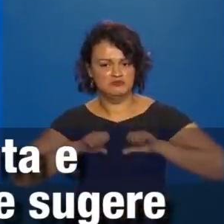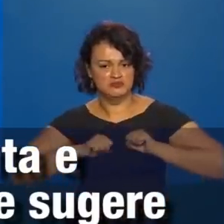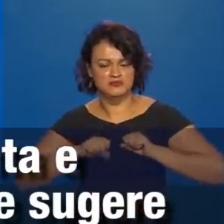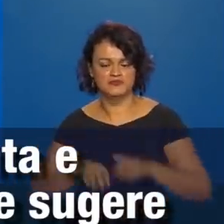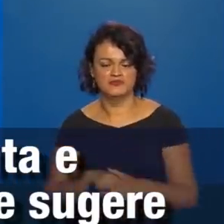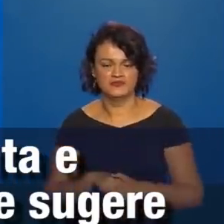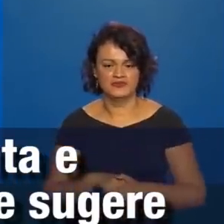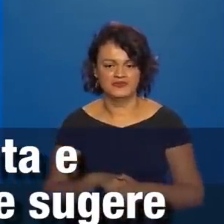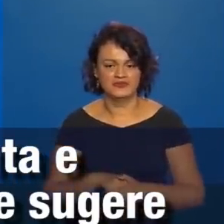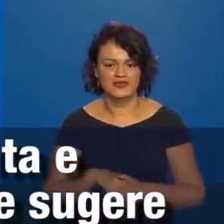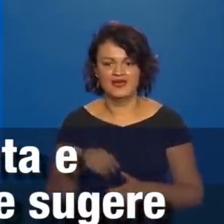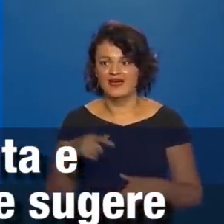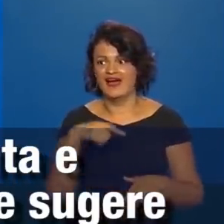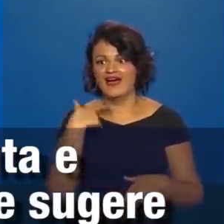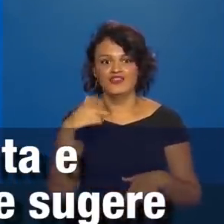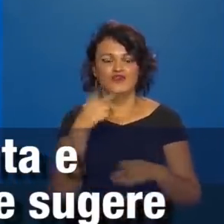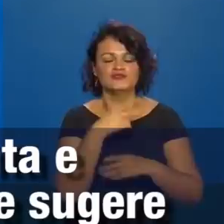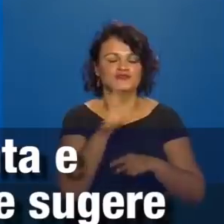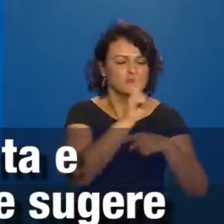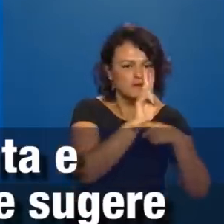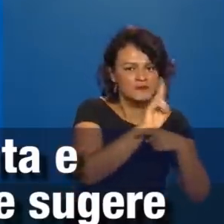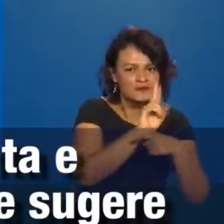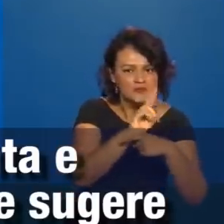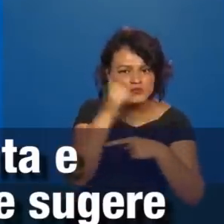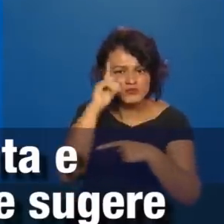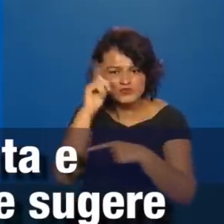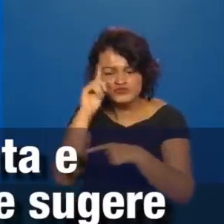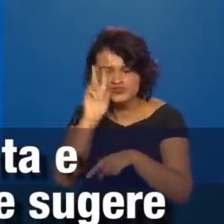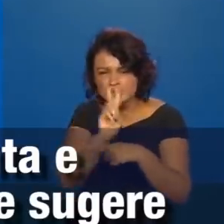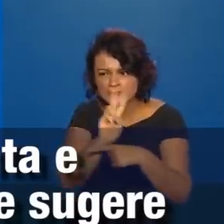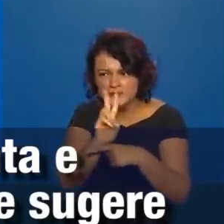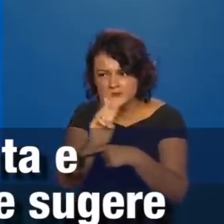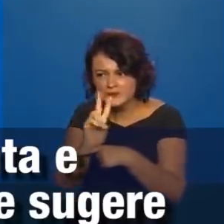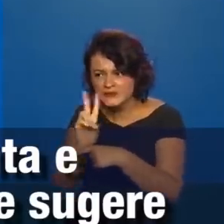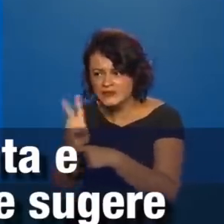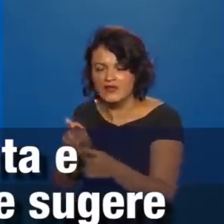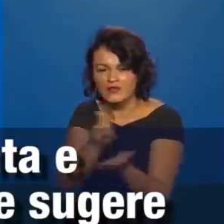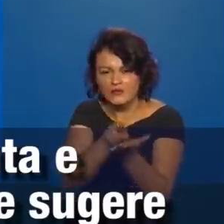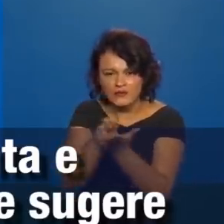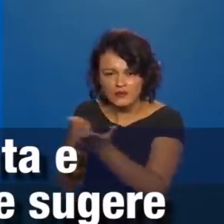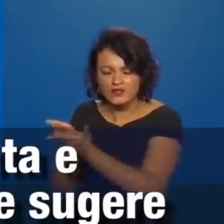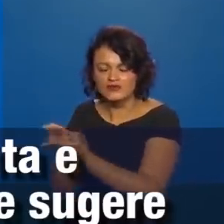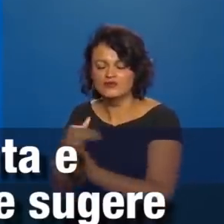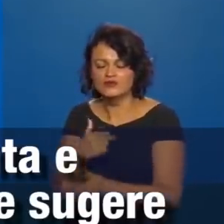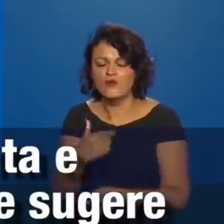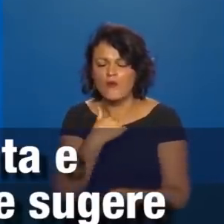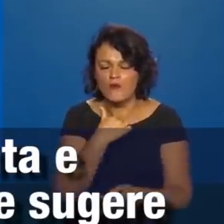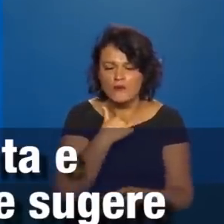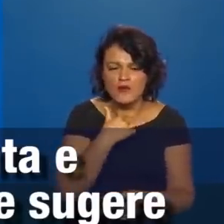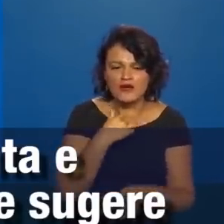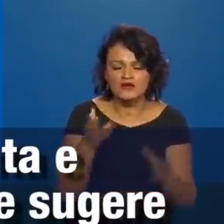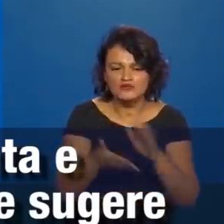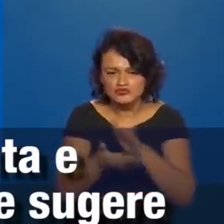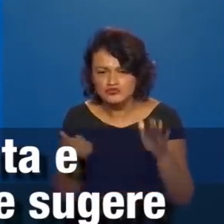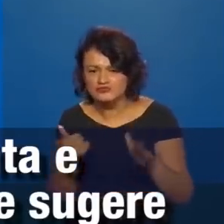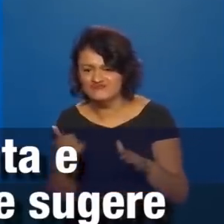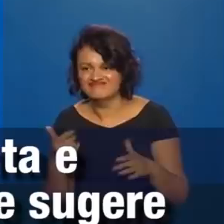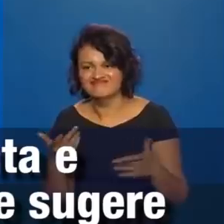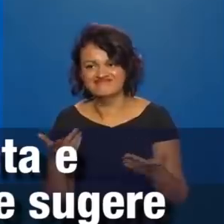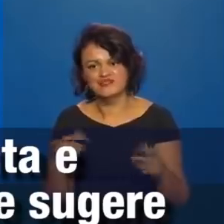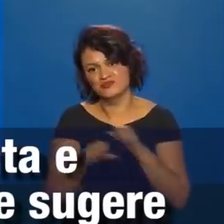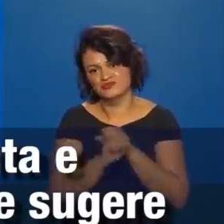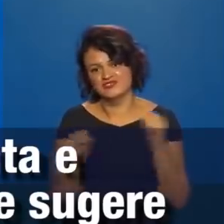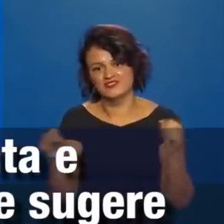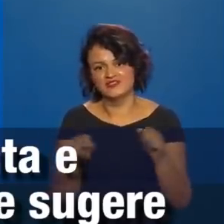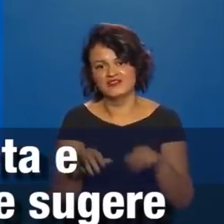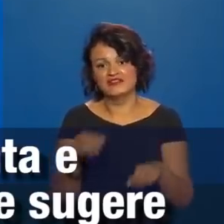temos como ficar monitorando diariamente o leito ocupado. Os dados, eles demoram um pouco para chegar